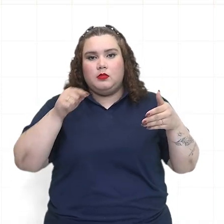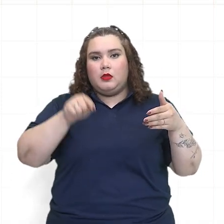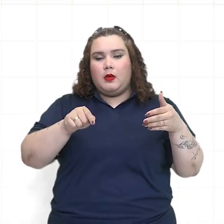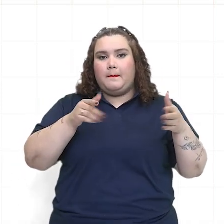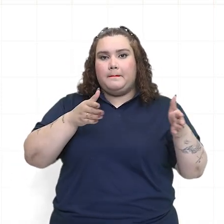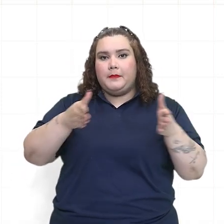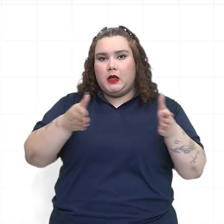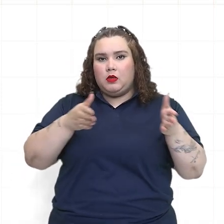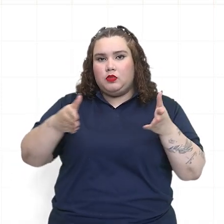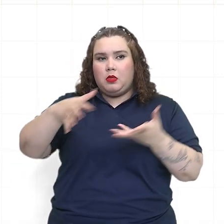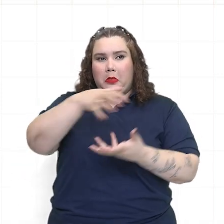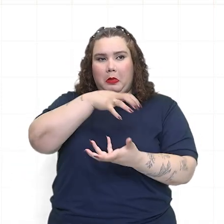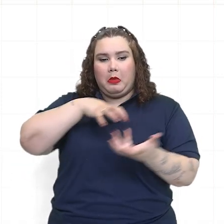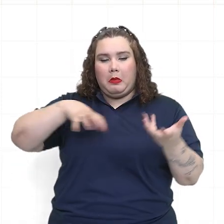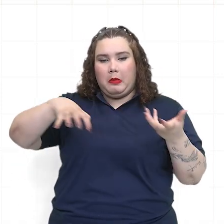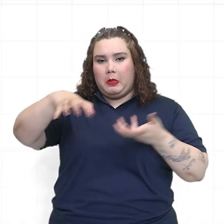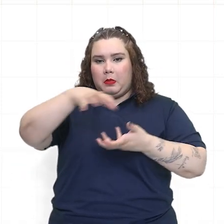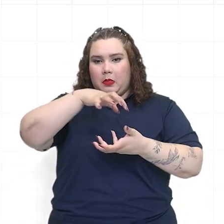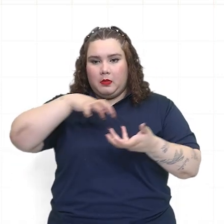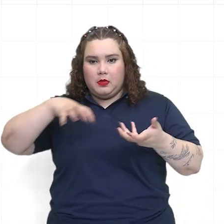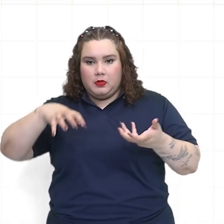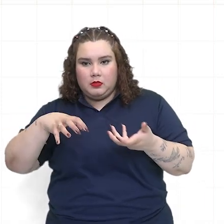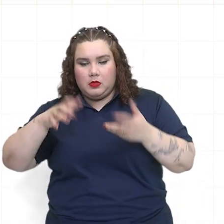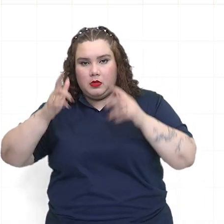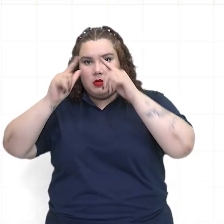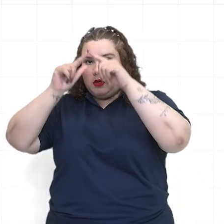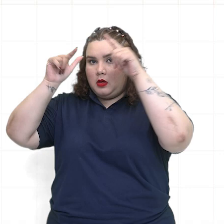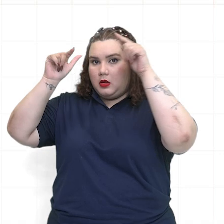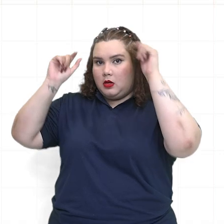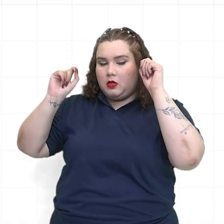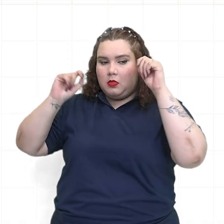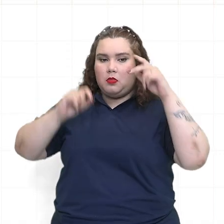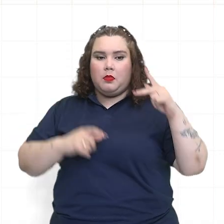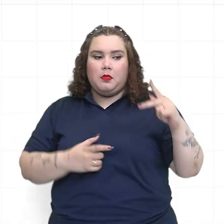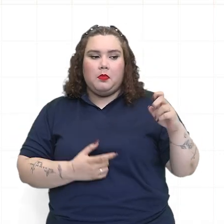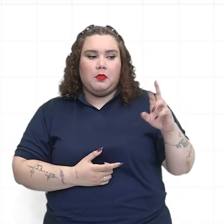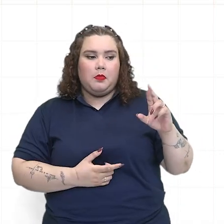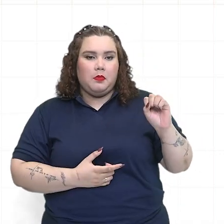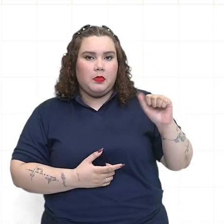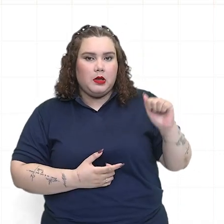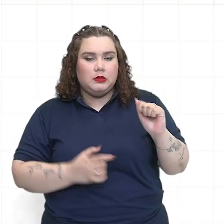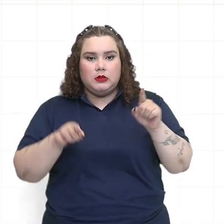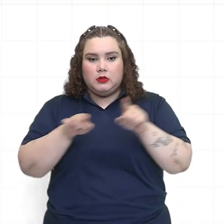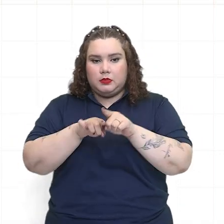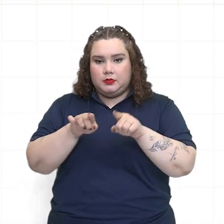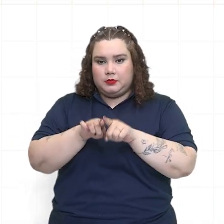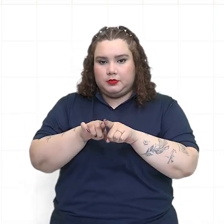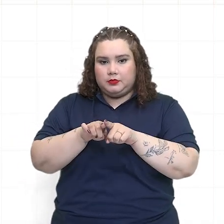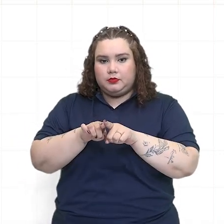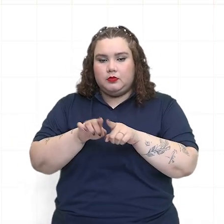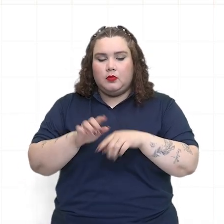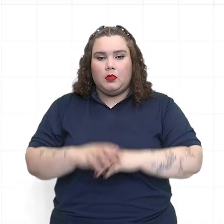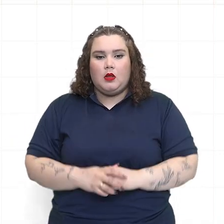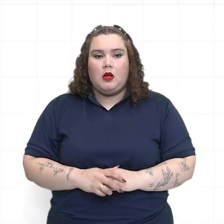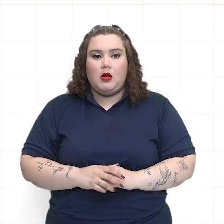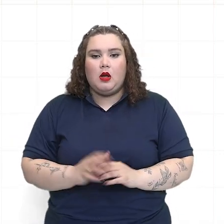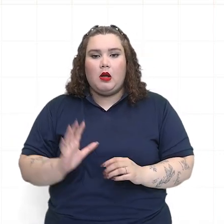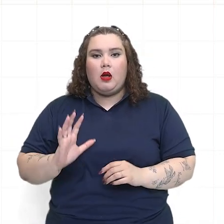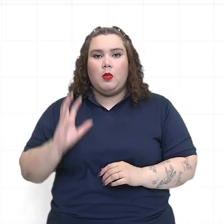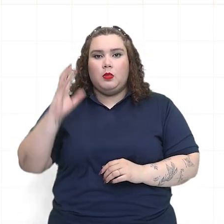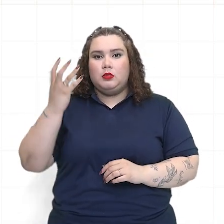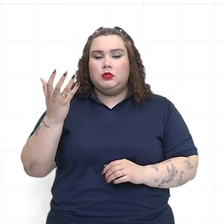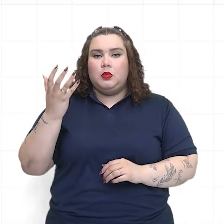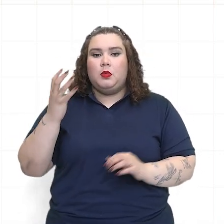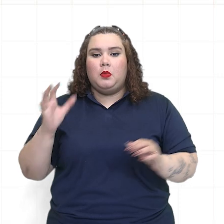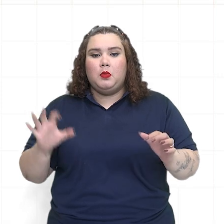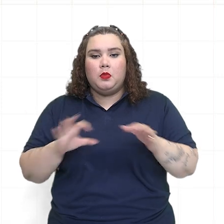esse conflito entre gregos e persas, tá? No qual houve uma